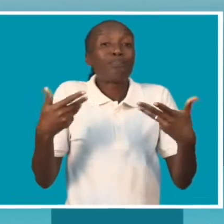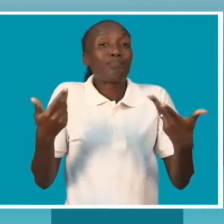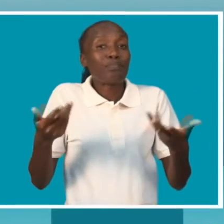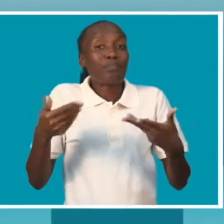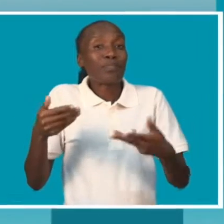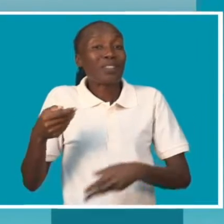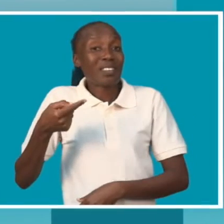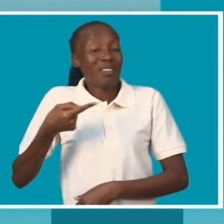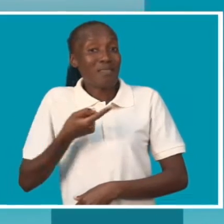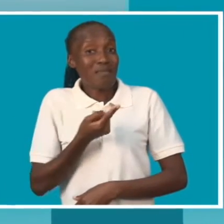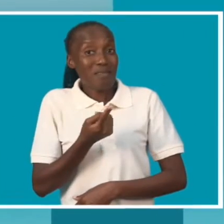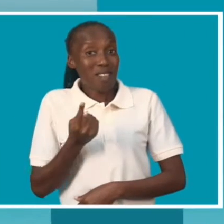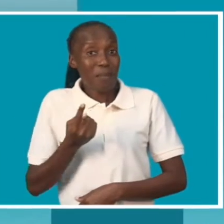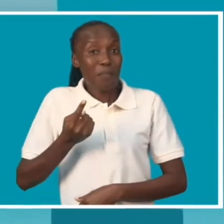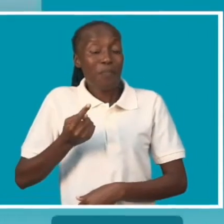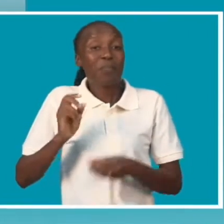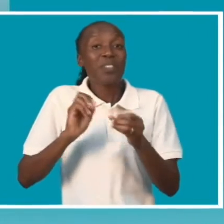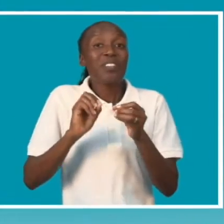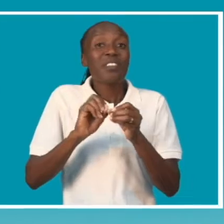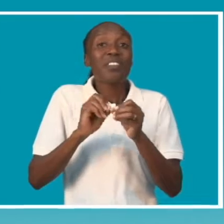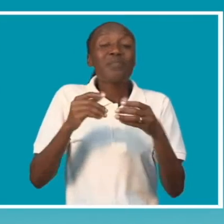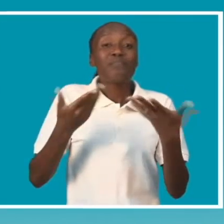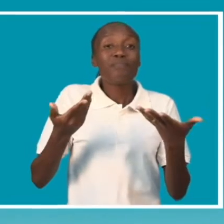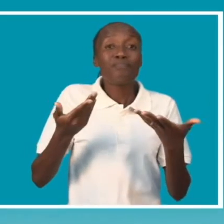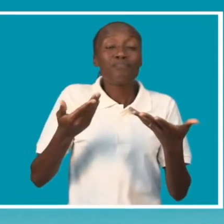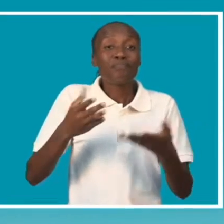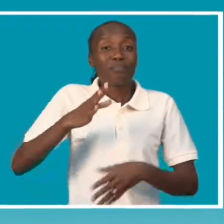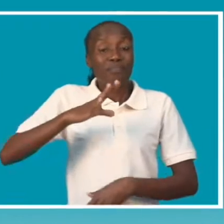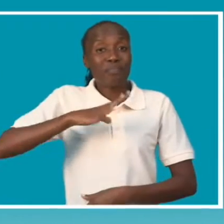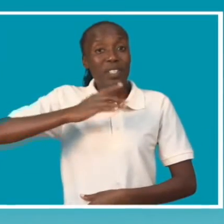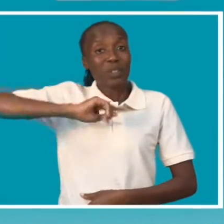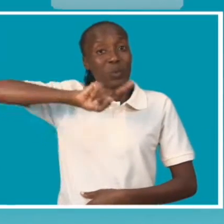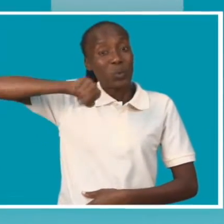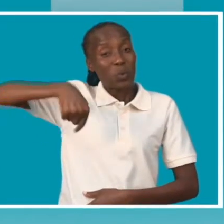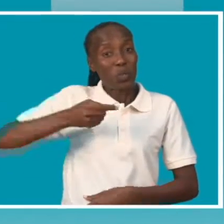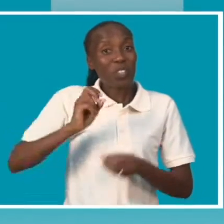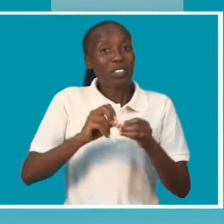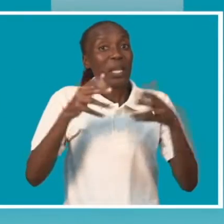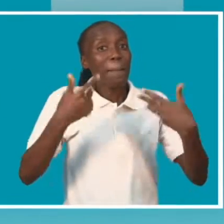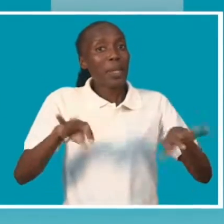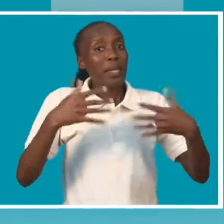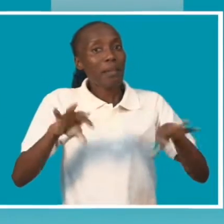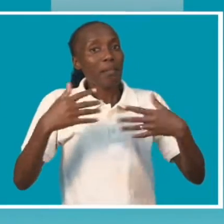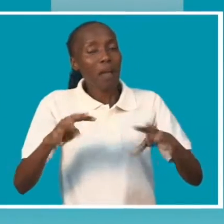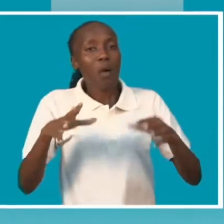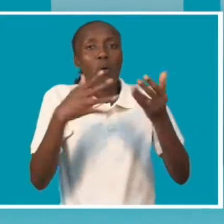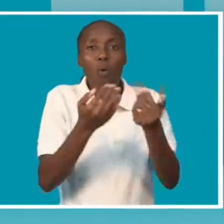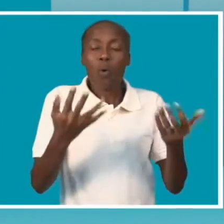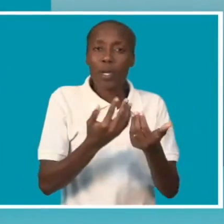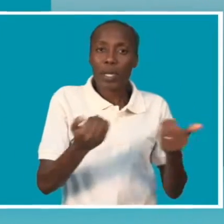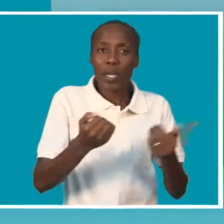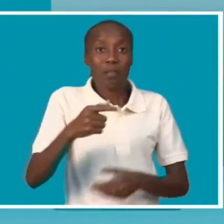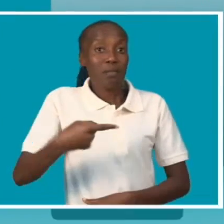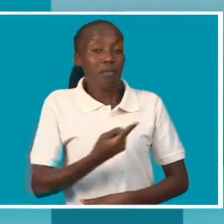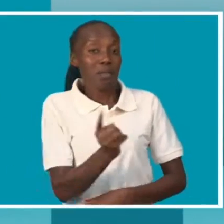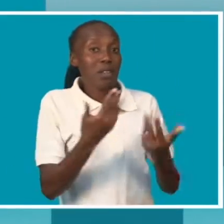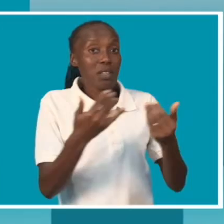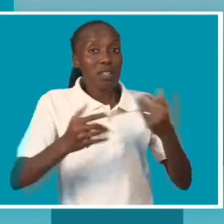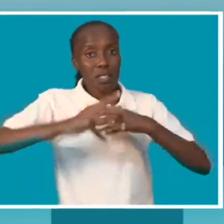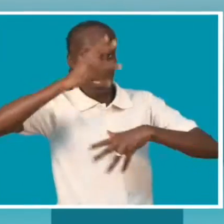no tempo que nós estamos a brincar com as crianças, né? As crianças aprendem alguma